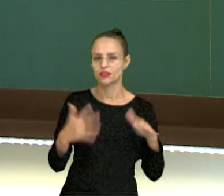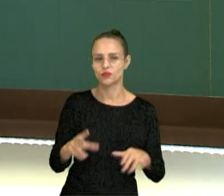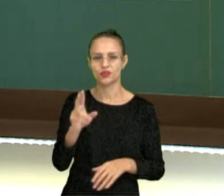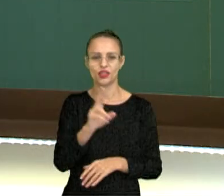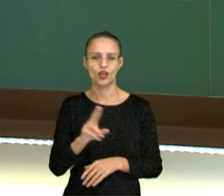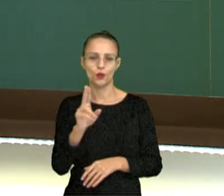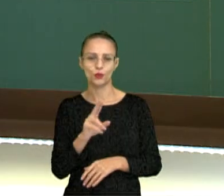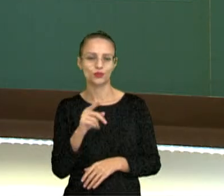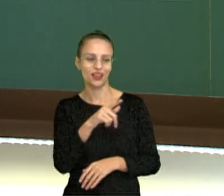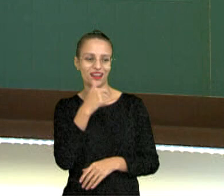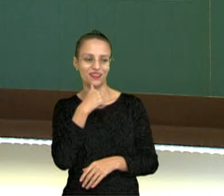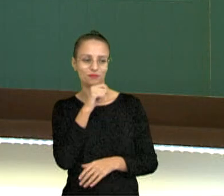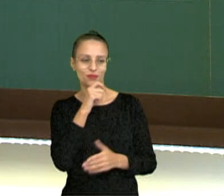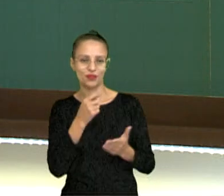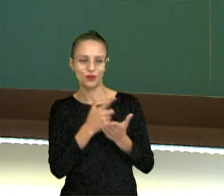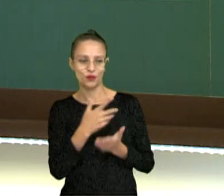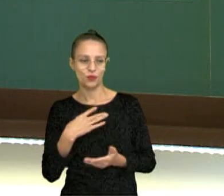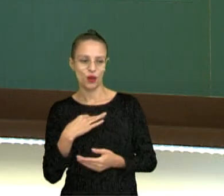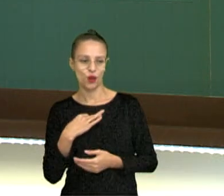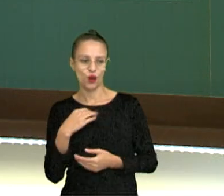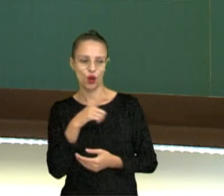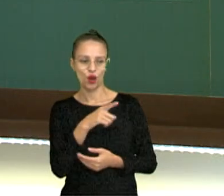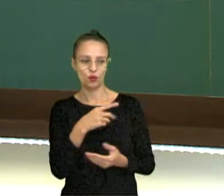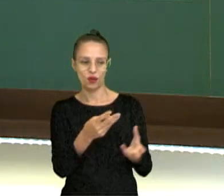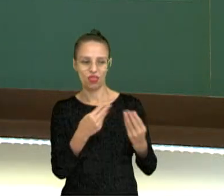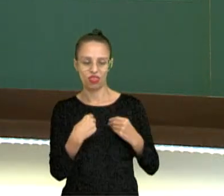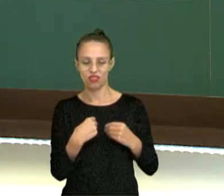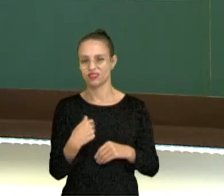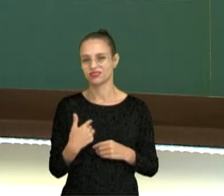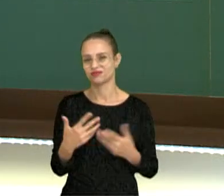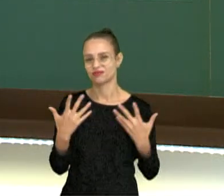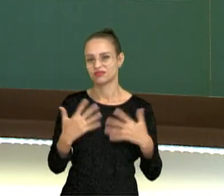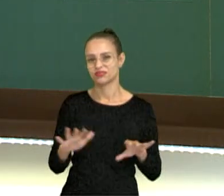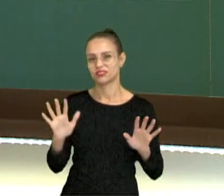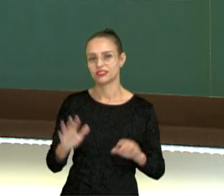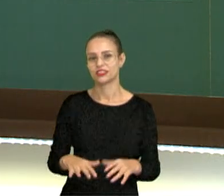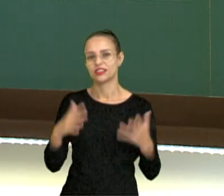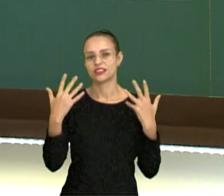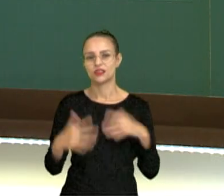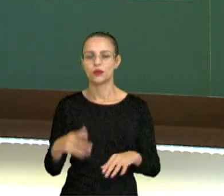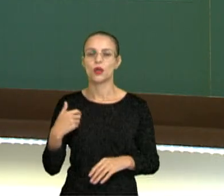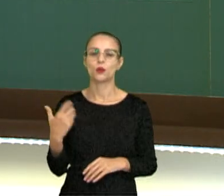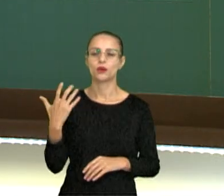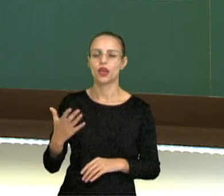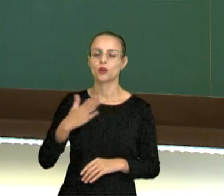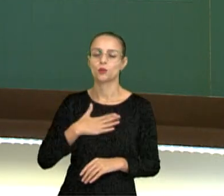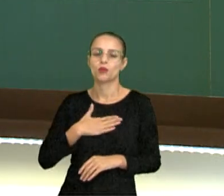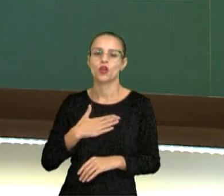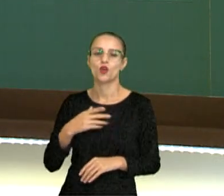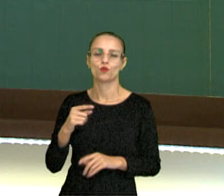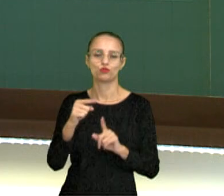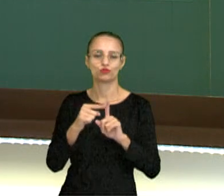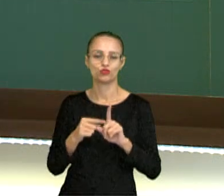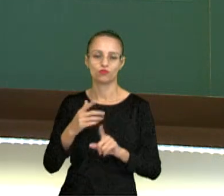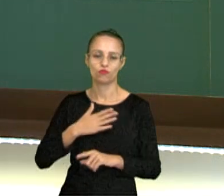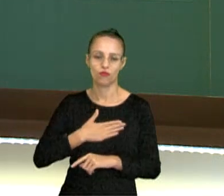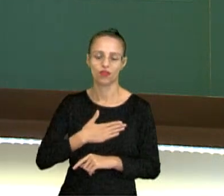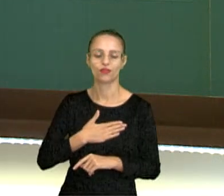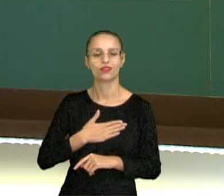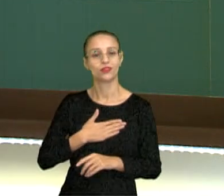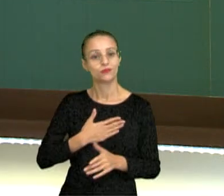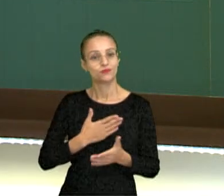roupa que a sua mãe. Olha, usa aquela roupa, vamos comprar aquela? Você fala, não, eu quero o meu gosto. Então,